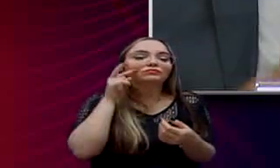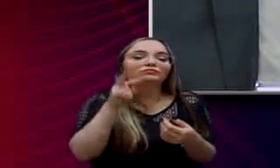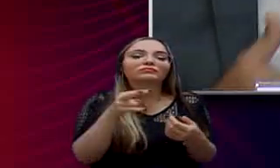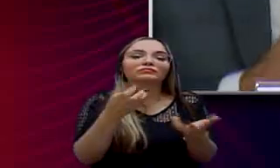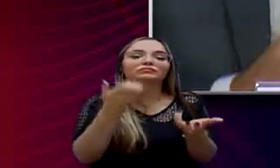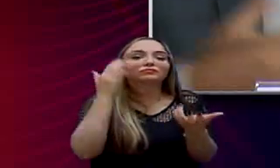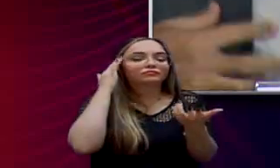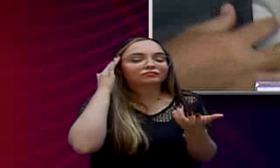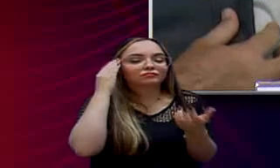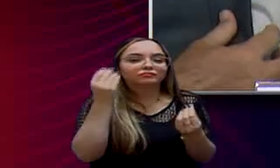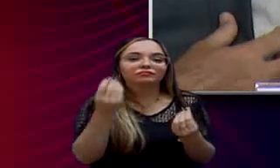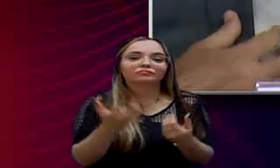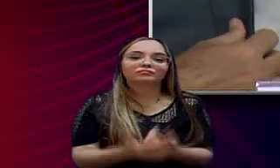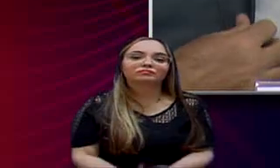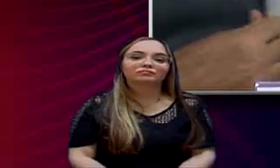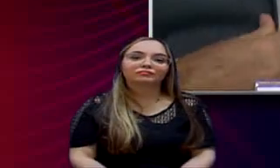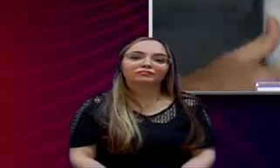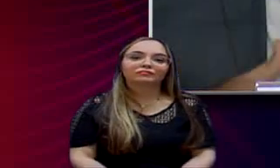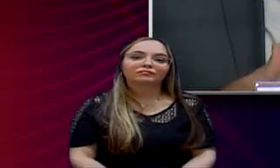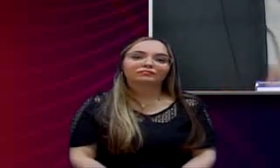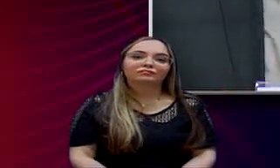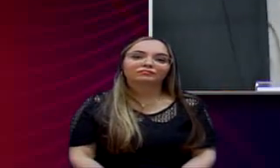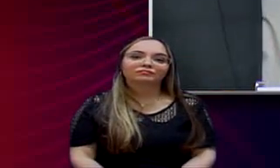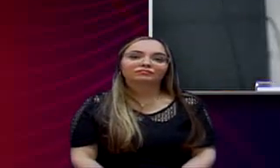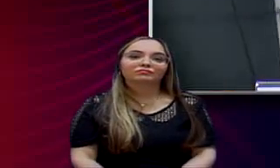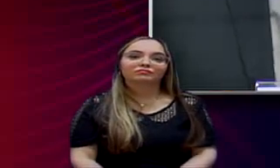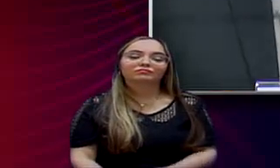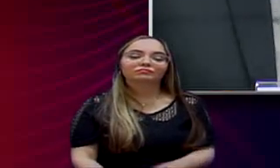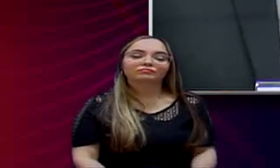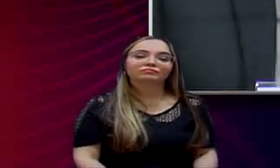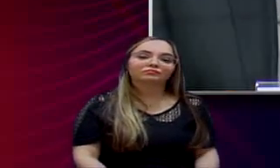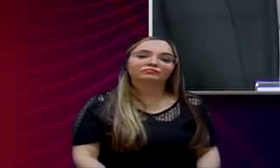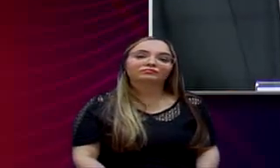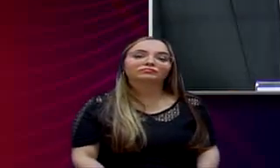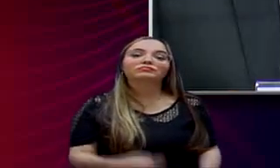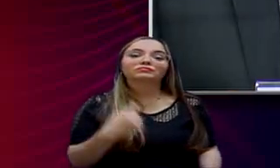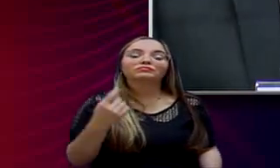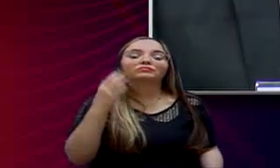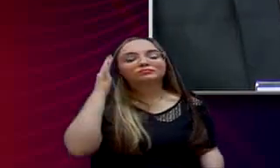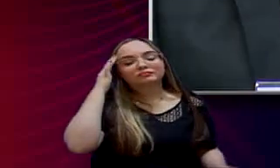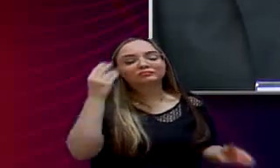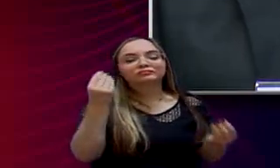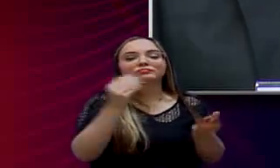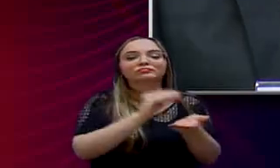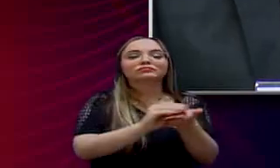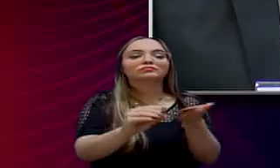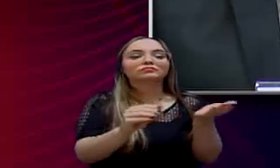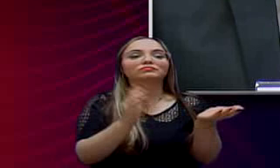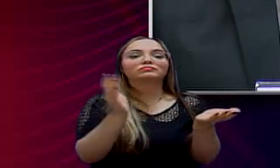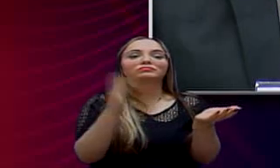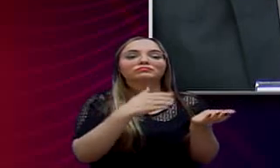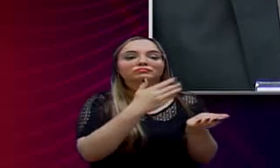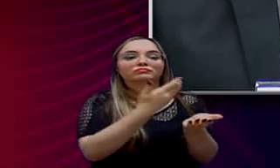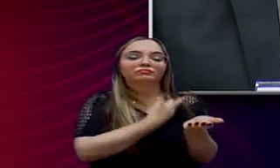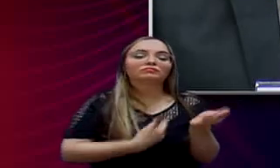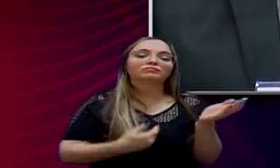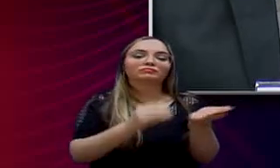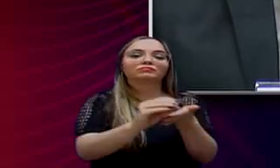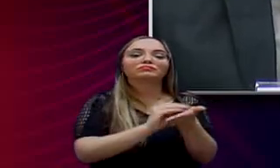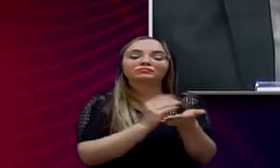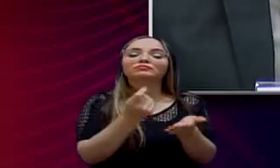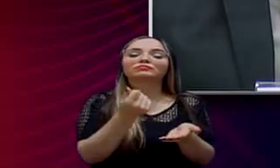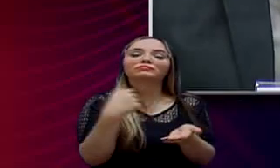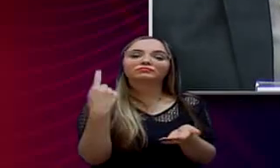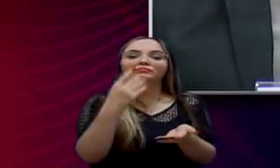se fosse emenda feita na Secretaria da Fazenda eu teria como falar glorifico recursos que vieram e viriam para as